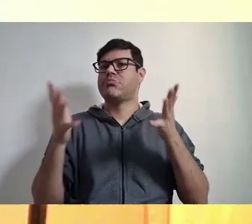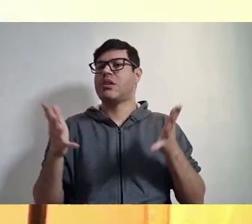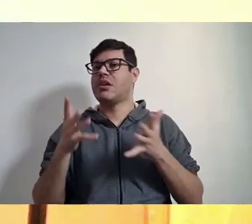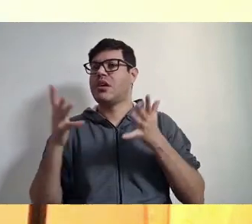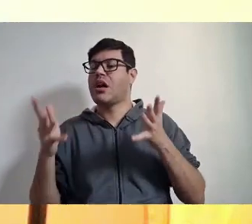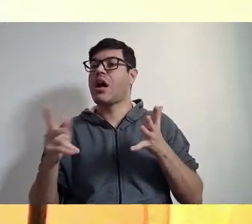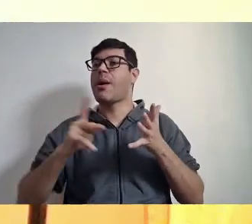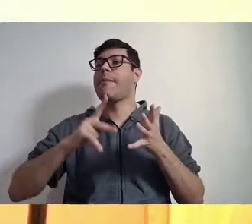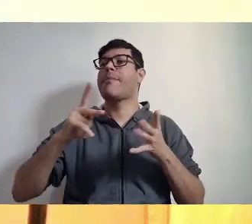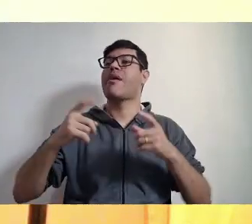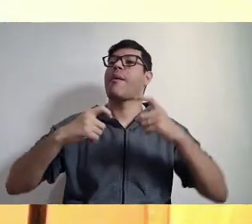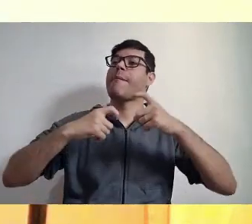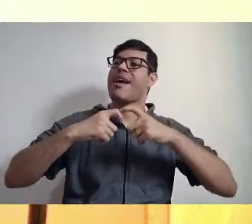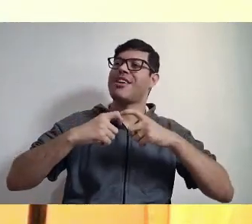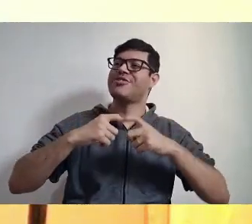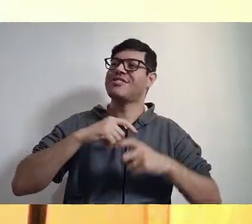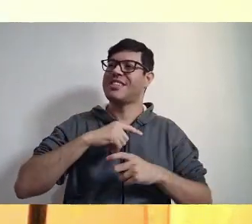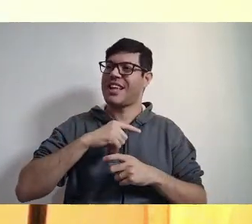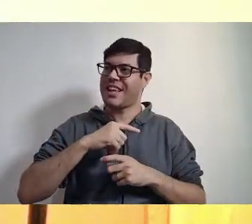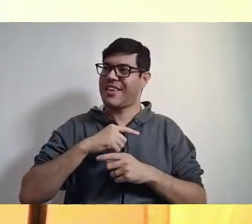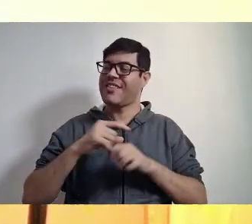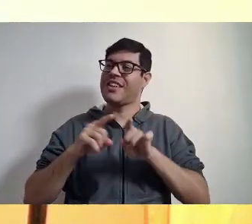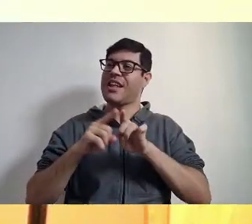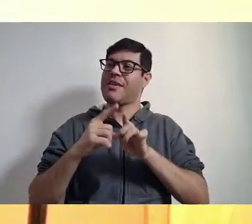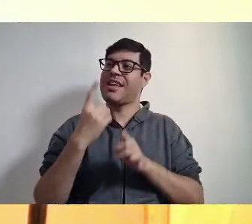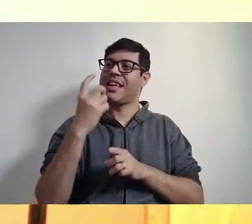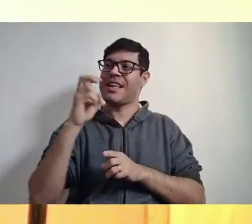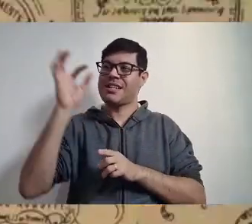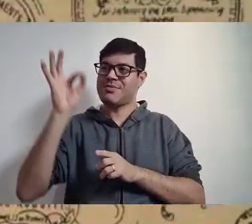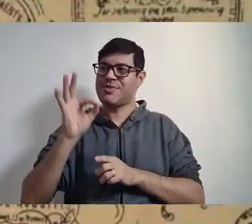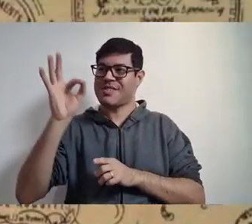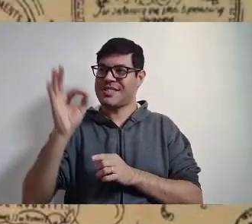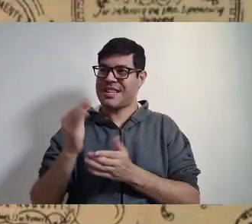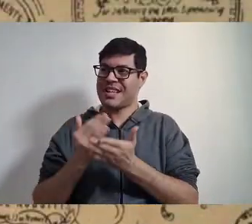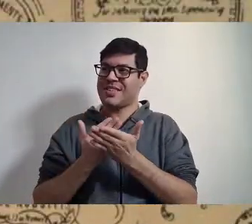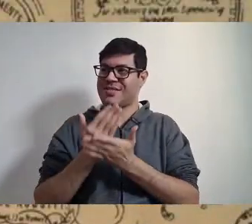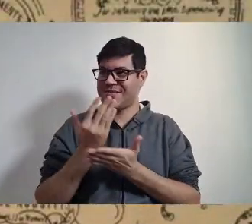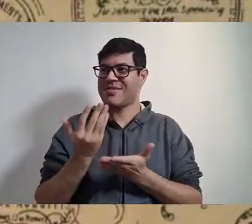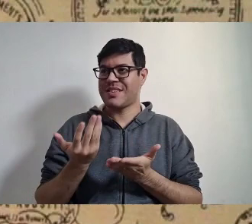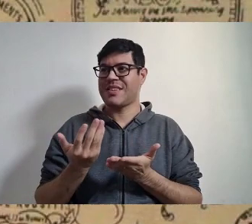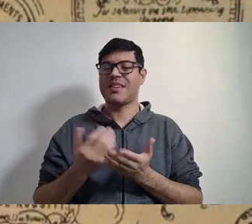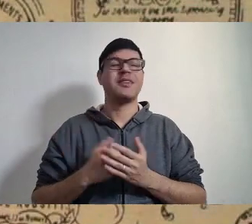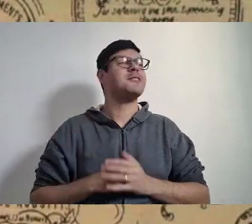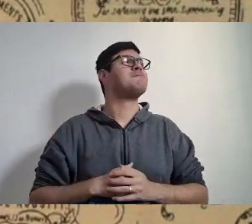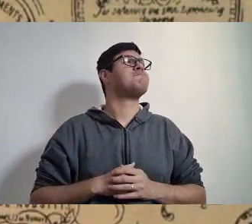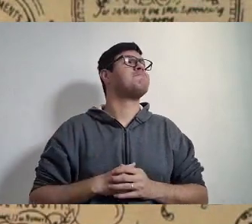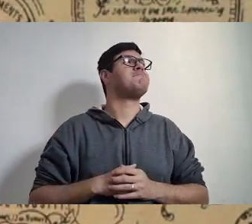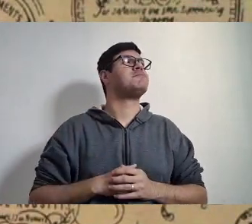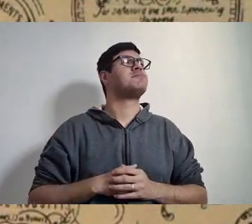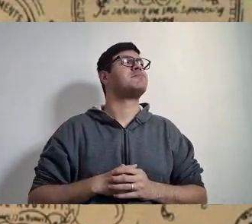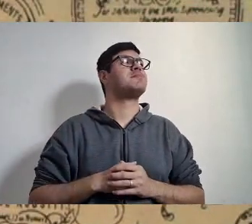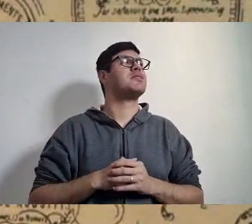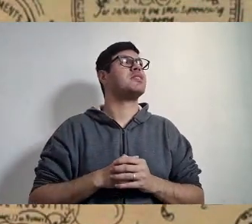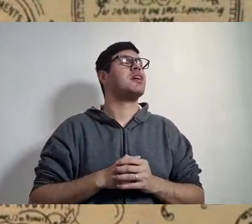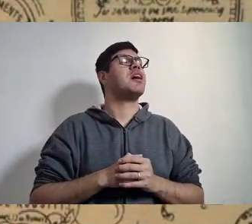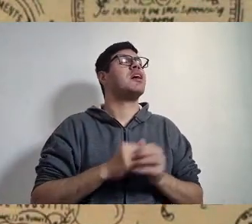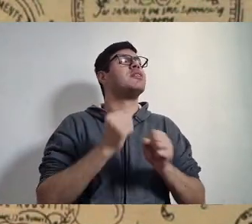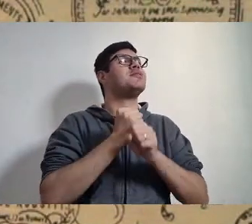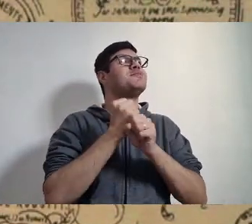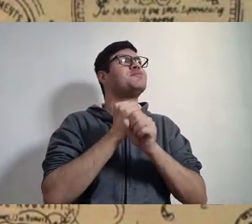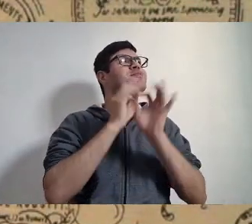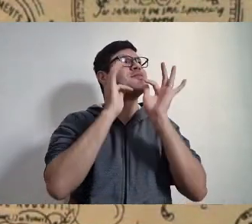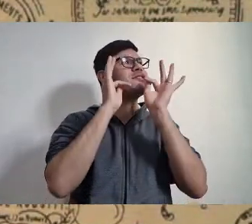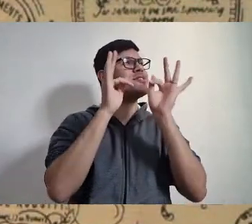de mérito, a pessoa passa a ganhar 15%. Exatamente, Né? E também, Gil, no final do ano foi concedido o 14º, né? Que